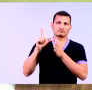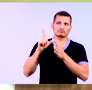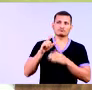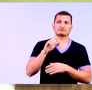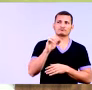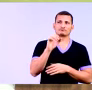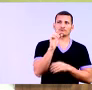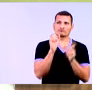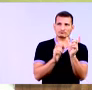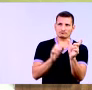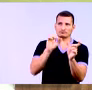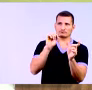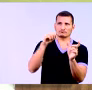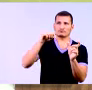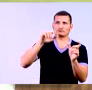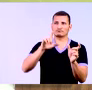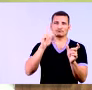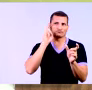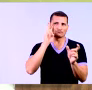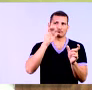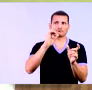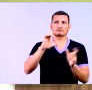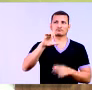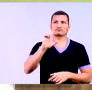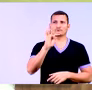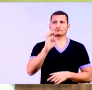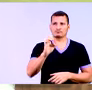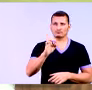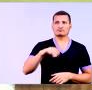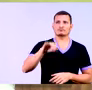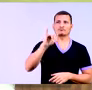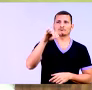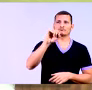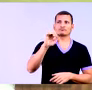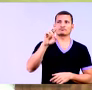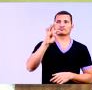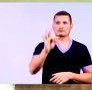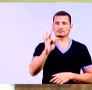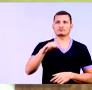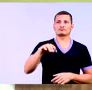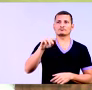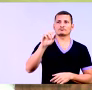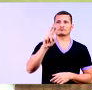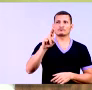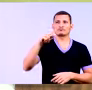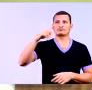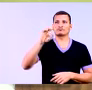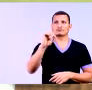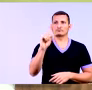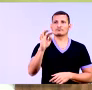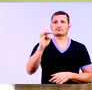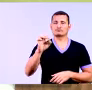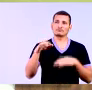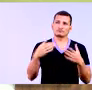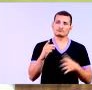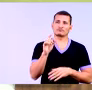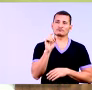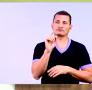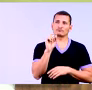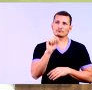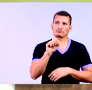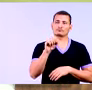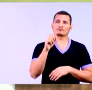SQL, lembram do delete, insert, update? Isso vocês já sabem fazer. Então, assim, o que o professor explicou é